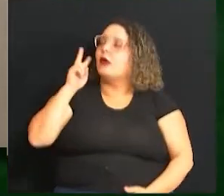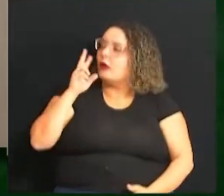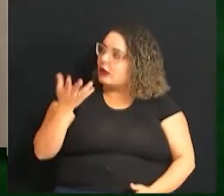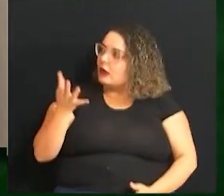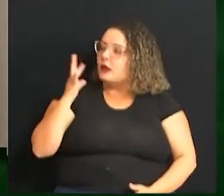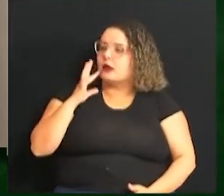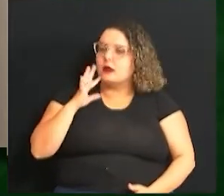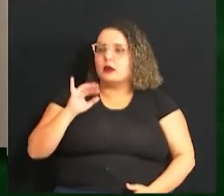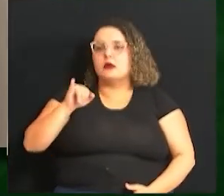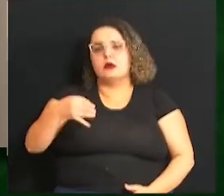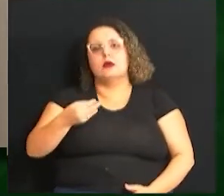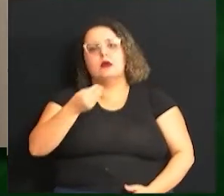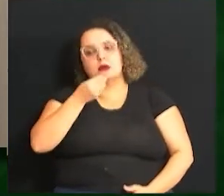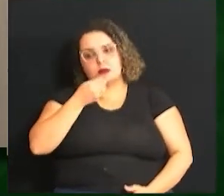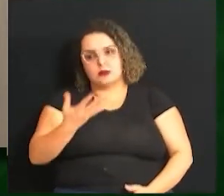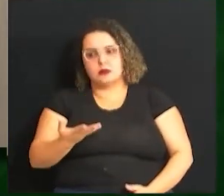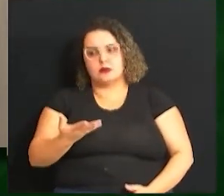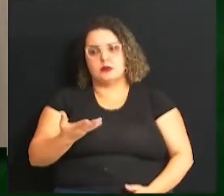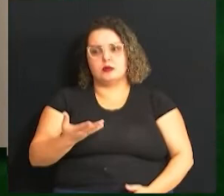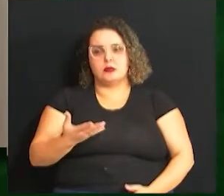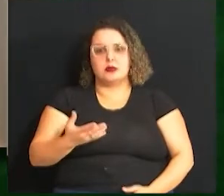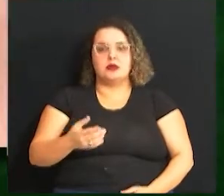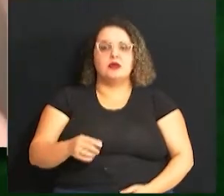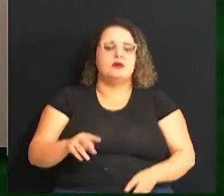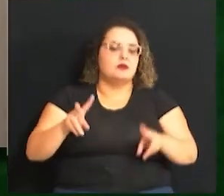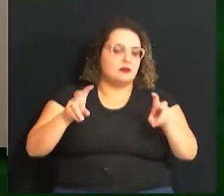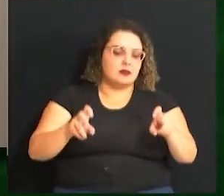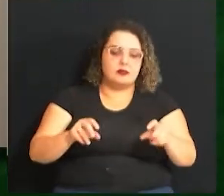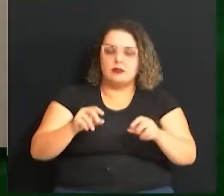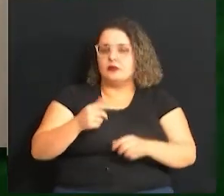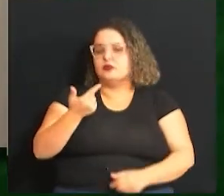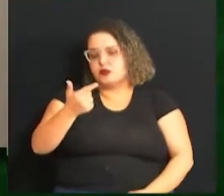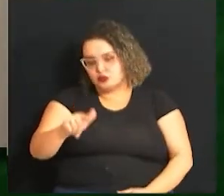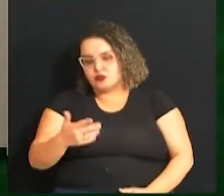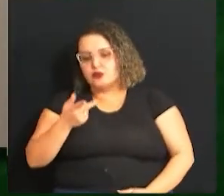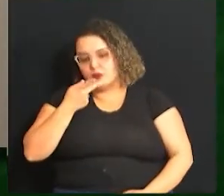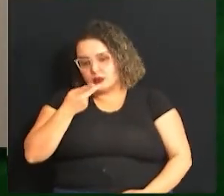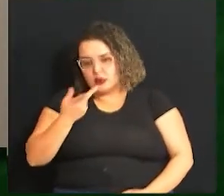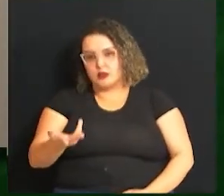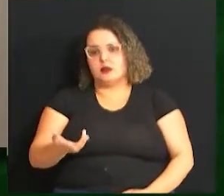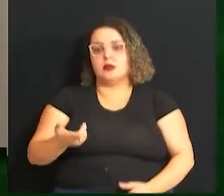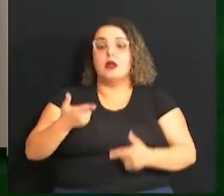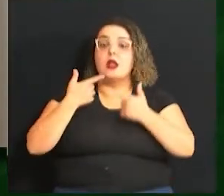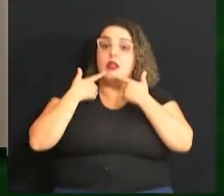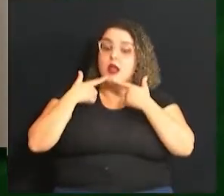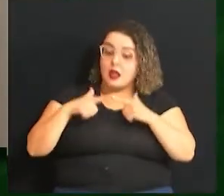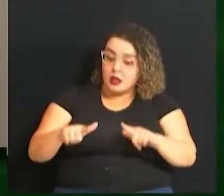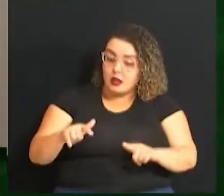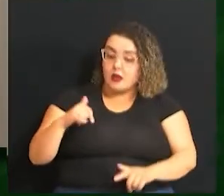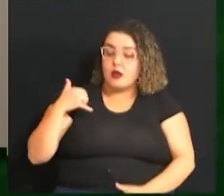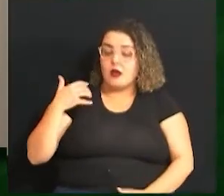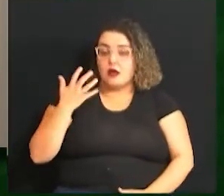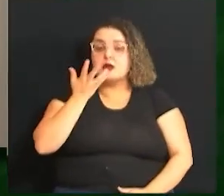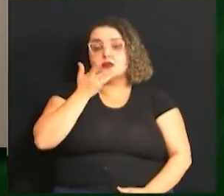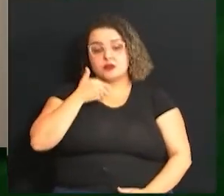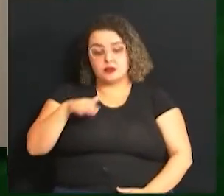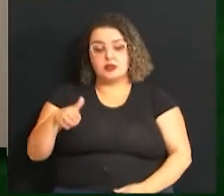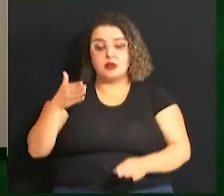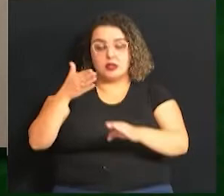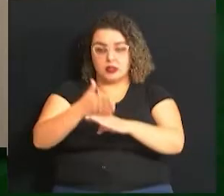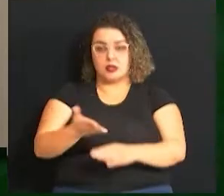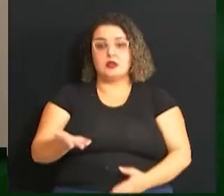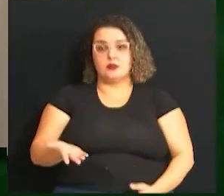Tá vendo? Se você aproveita a oportunidade, em vez de replicar uma frase feita, você, na linguagem que a criança